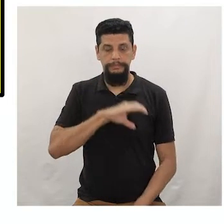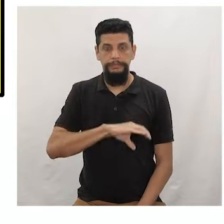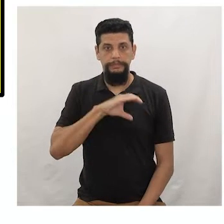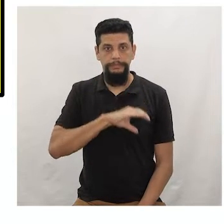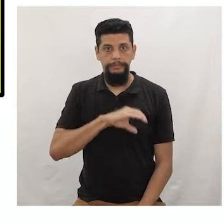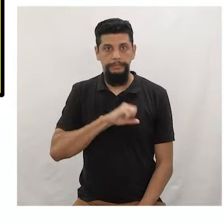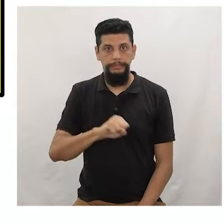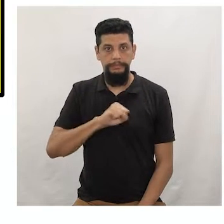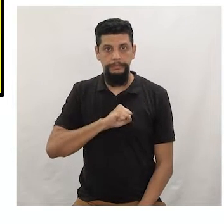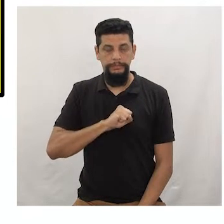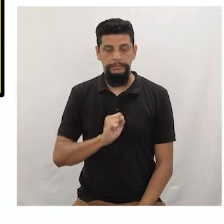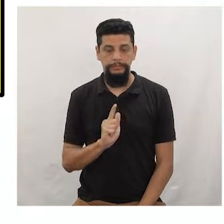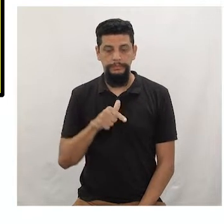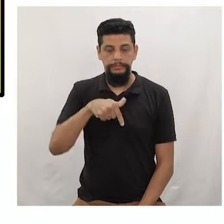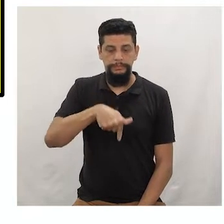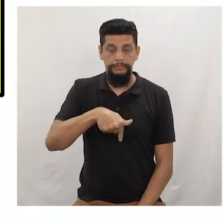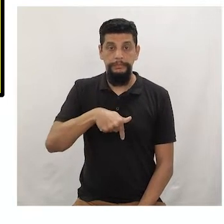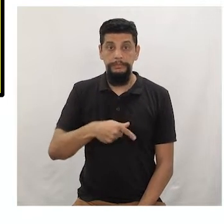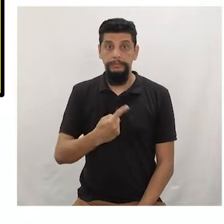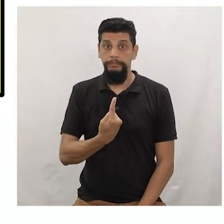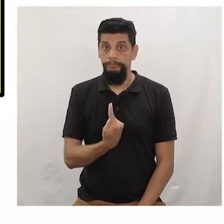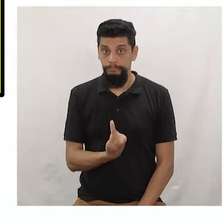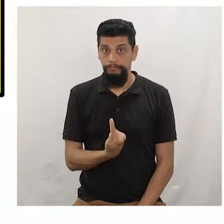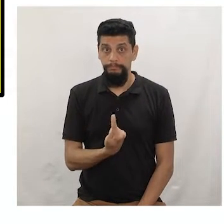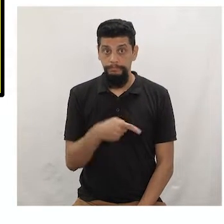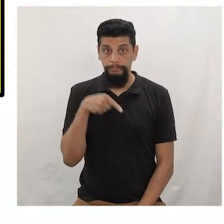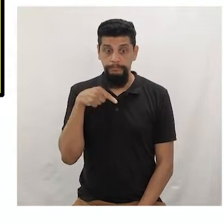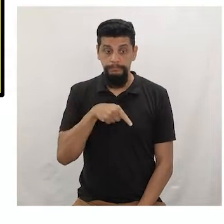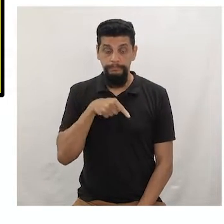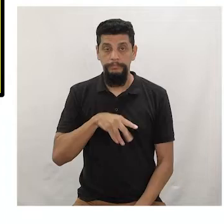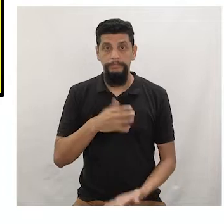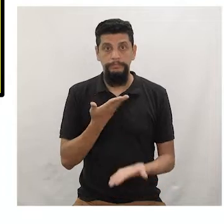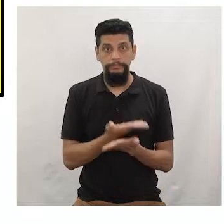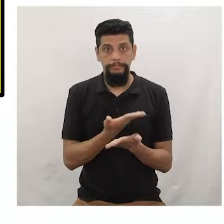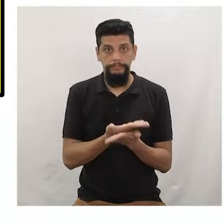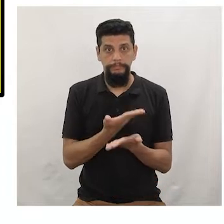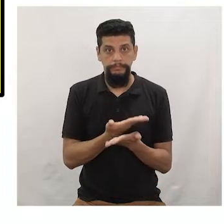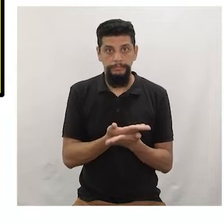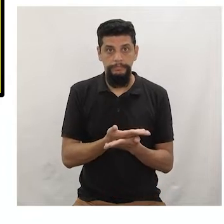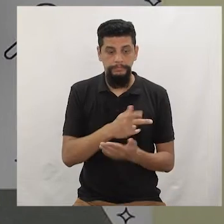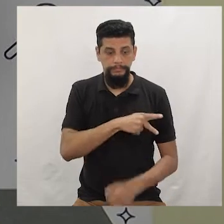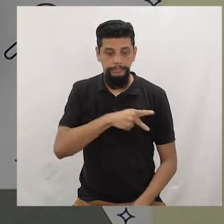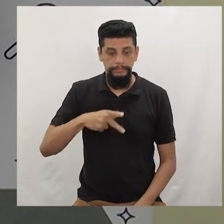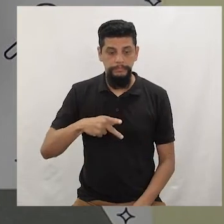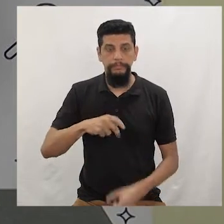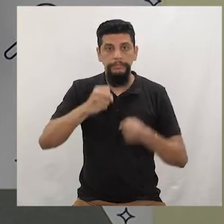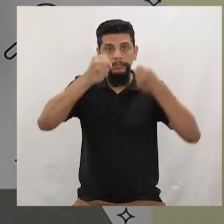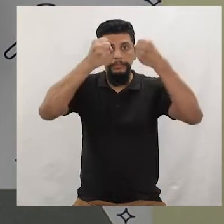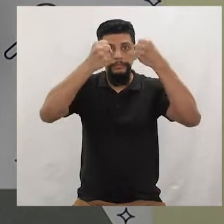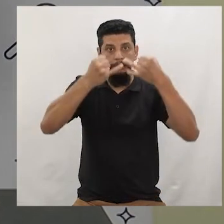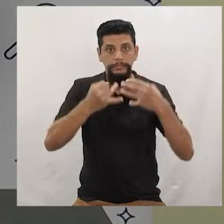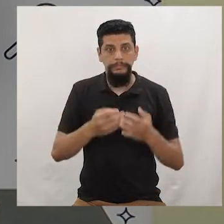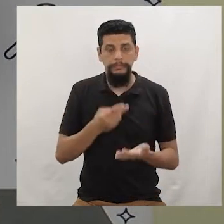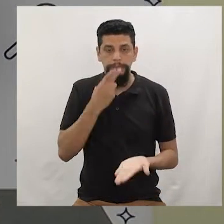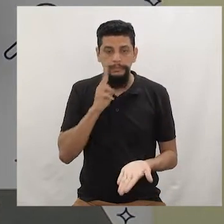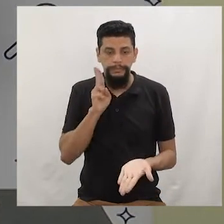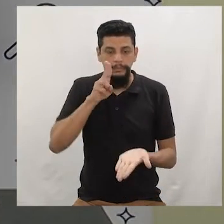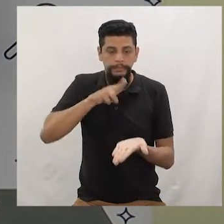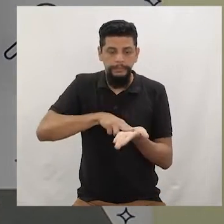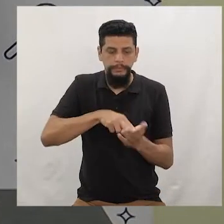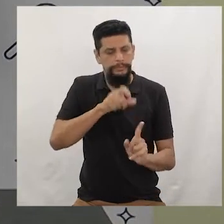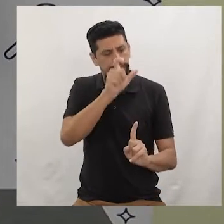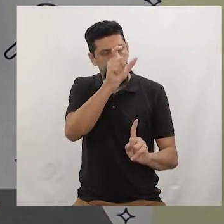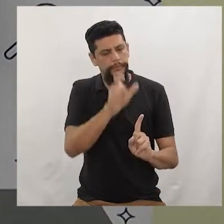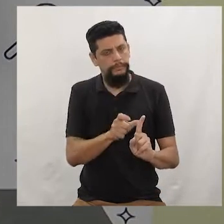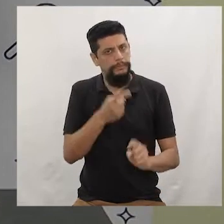portuguesa de número 71. Esta aula, ela falou sobre a carta do